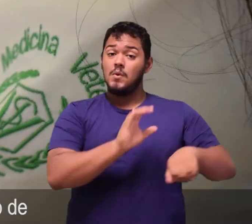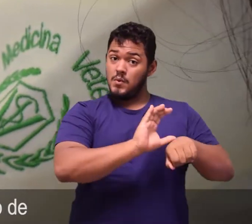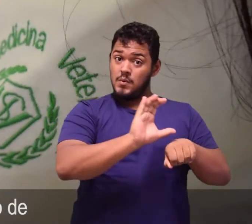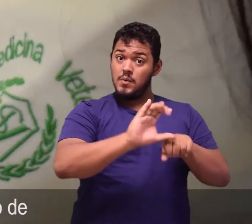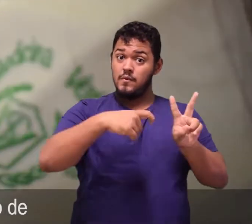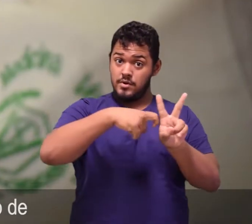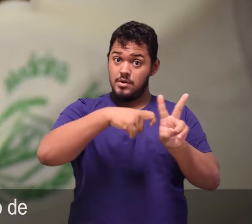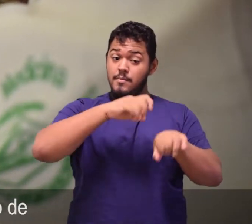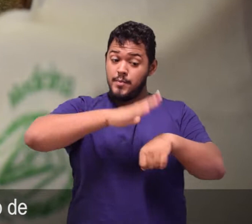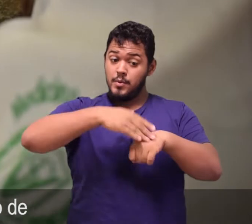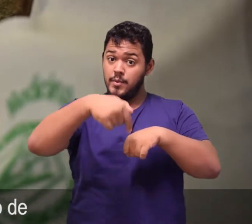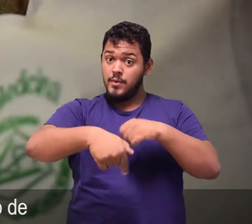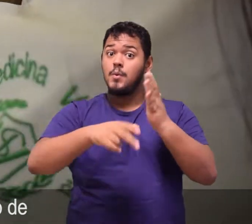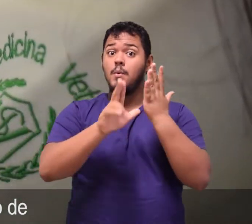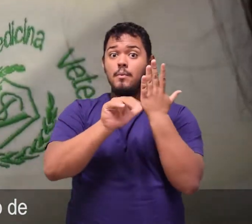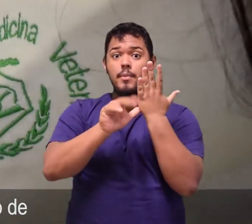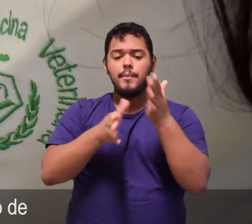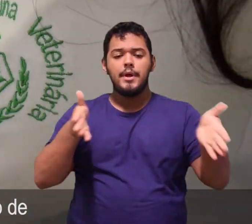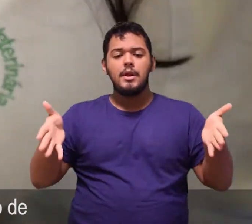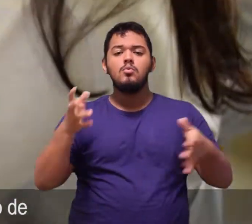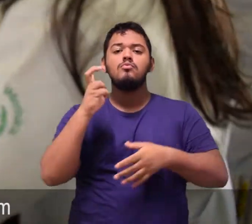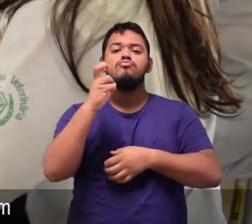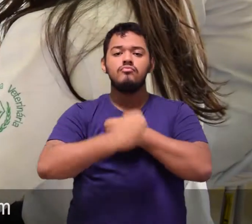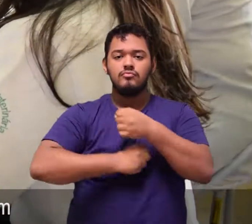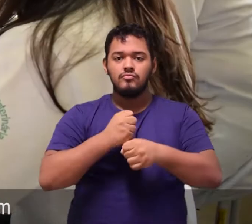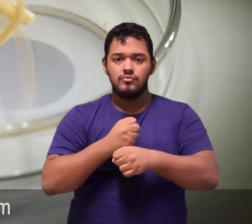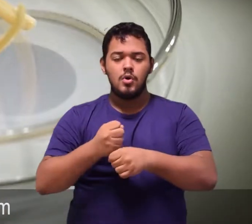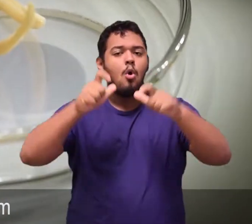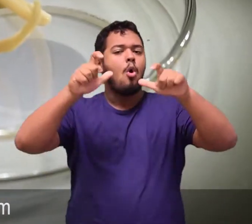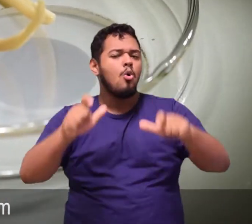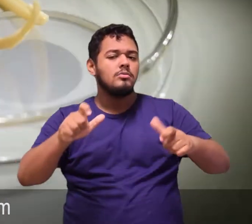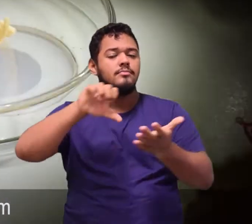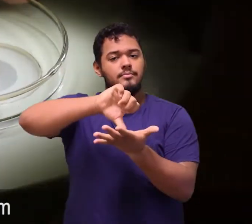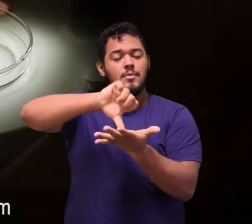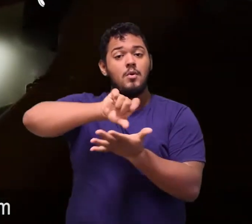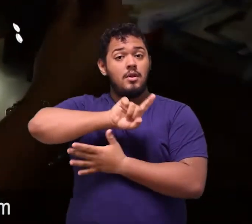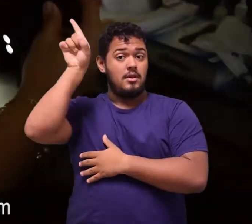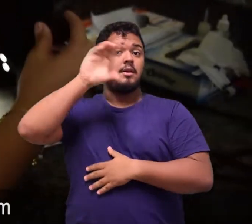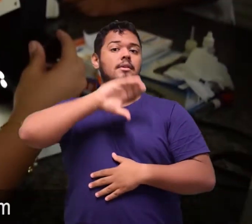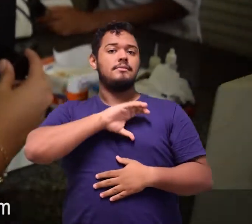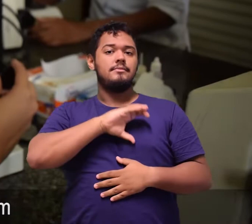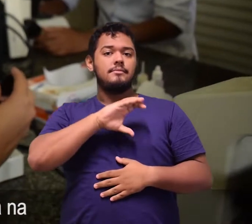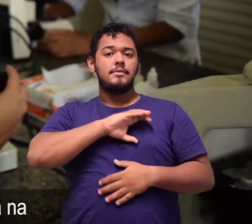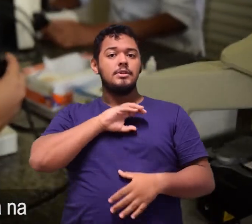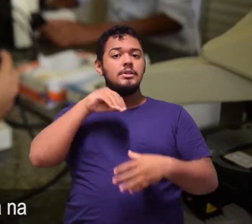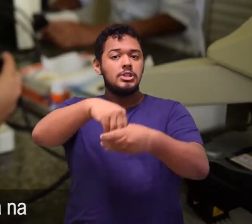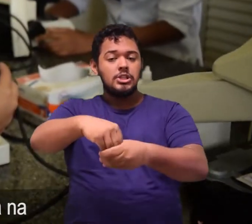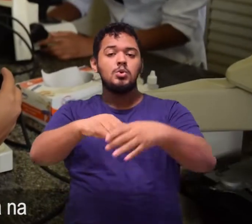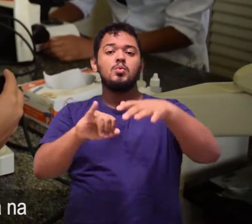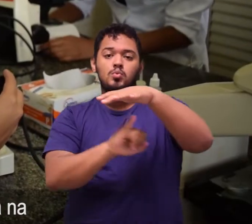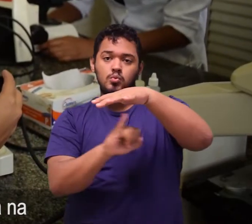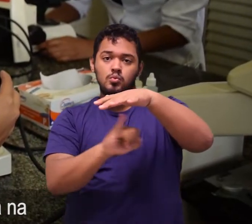O curso de Medicina Veterinária da UFPA tem duração de 5 anos e é ofertado no campus da Universidade em Castanhal,